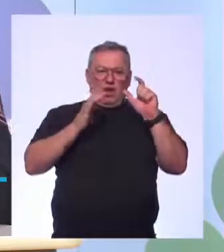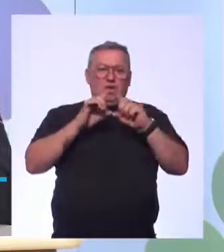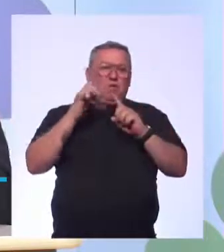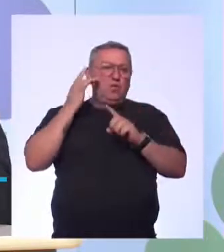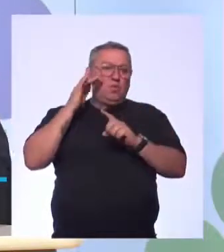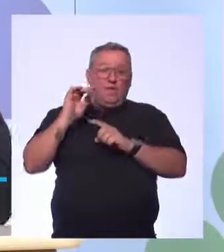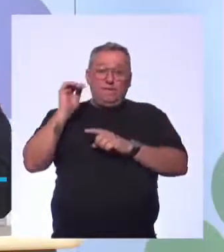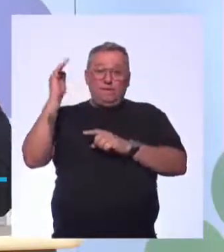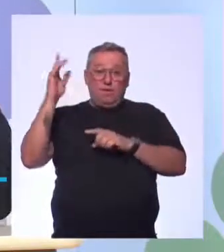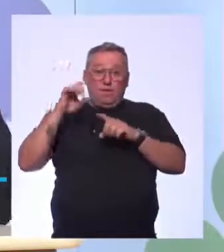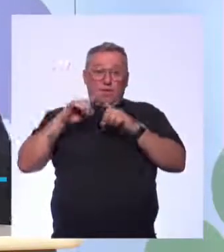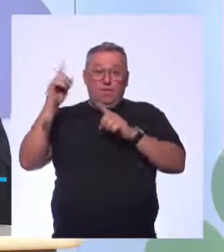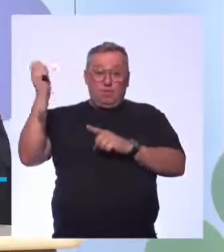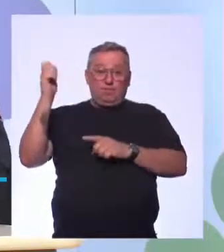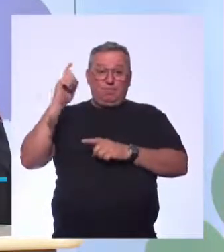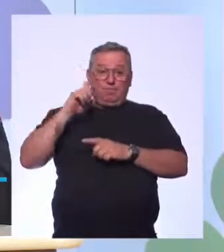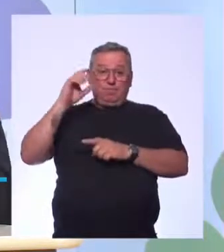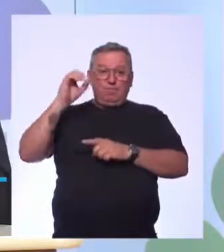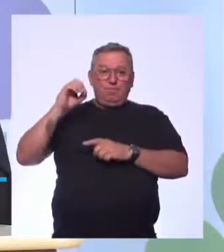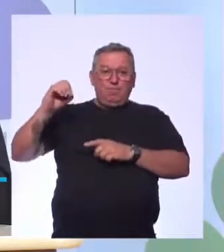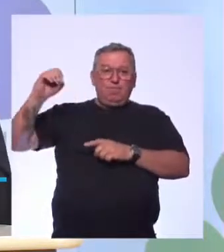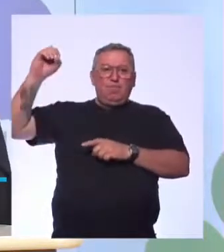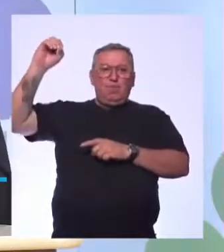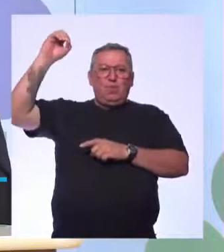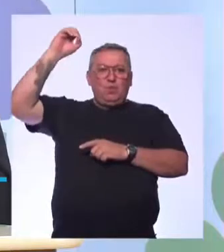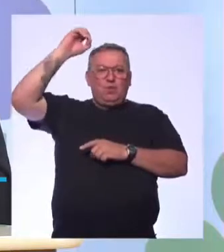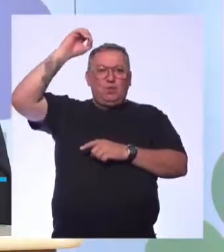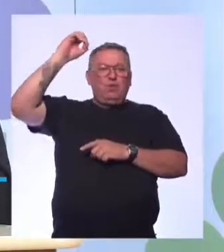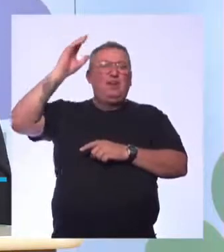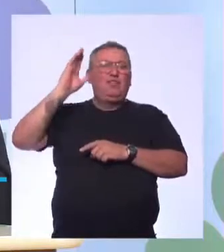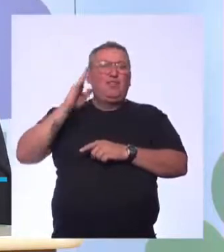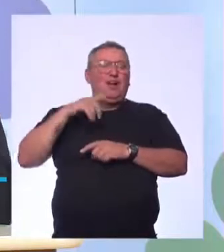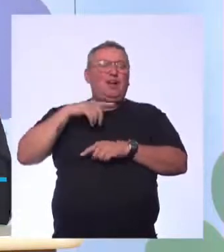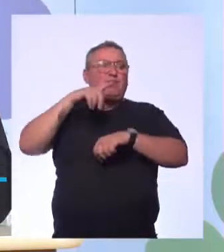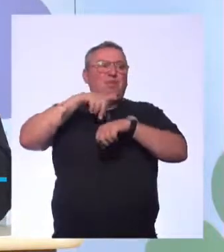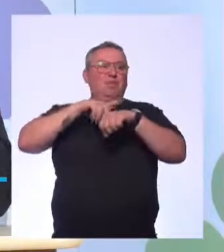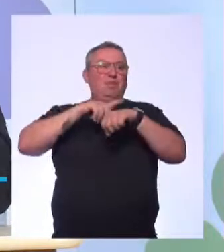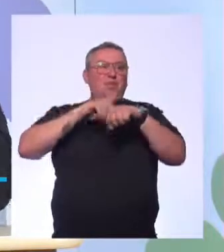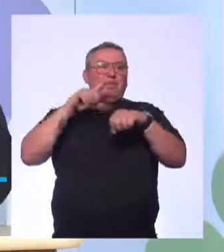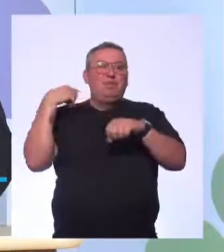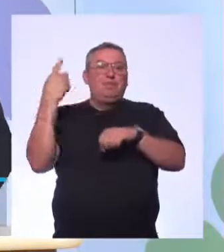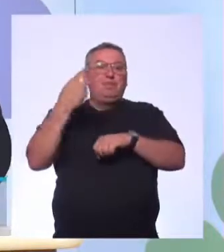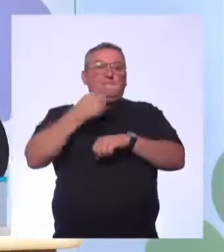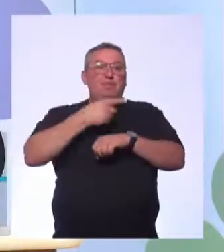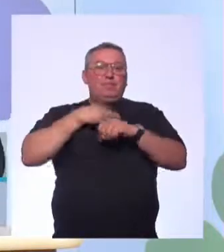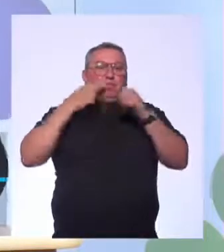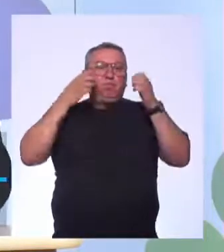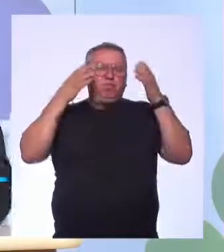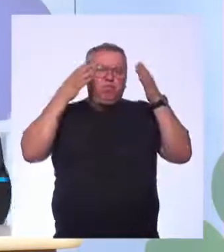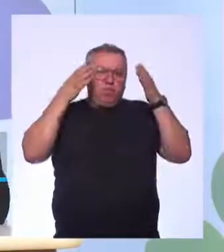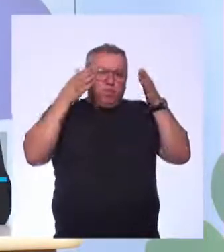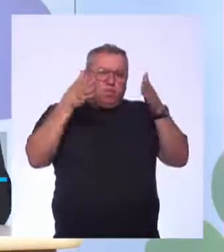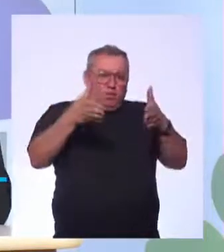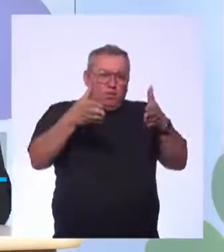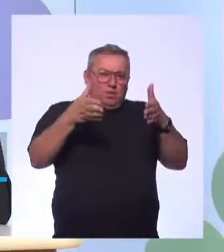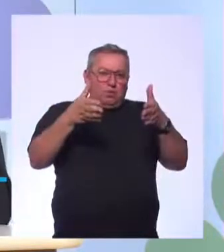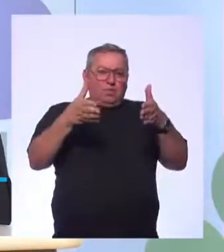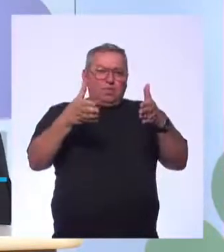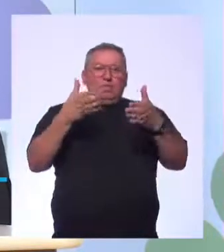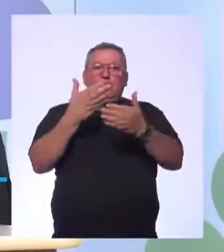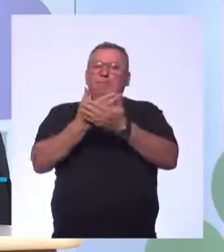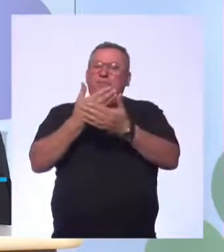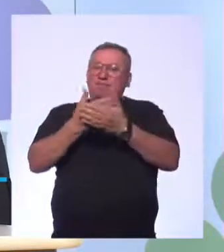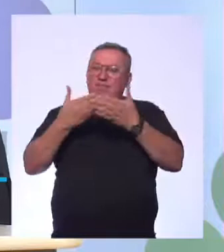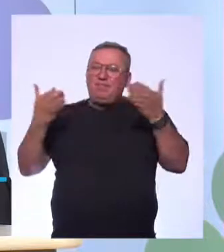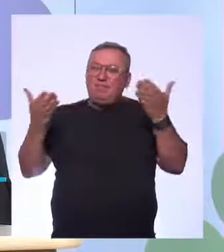lá fora, mas o sol já deve estar alto. E então, é momento de nós nos concentrarmos aí na aula